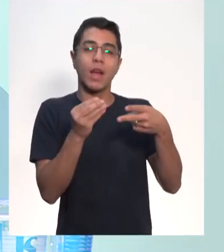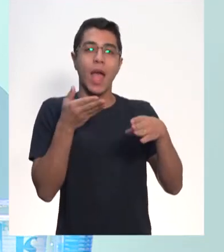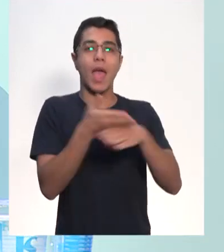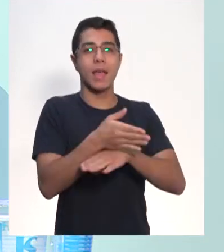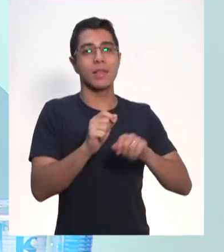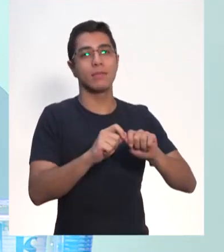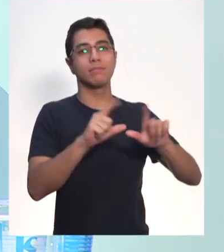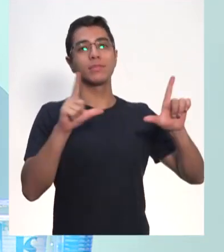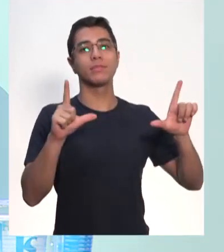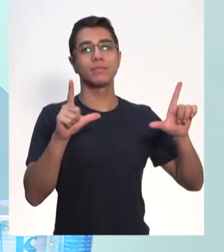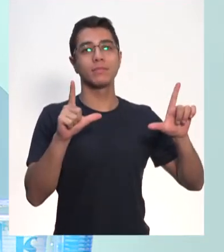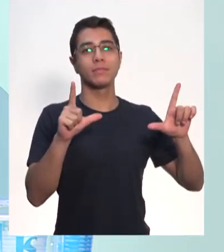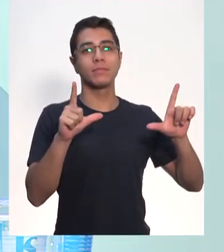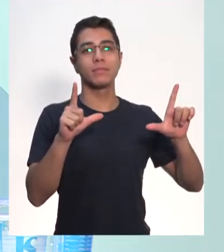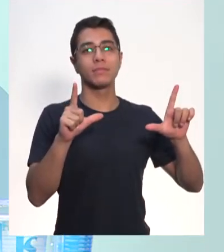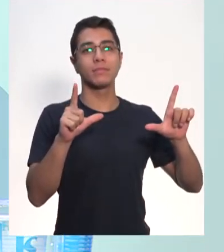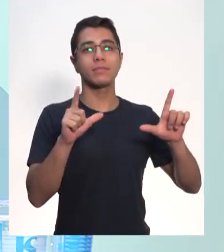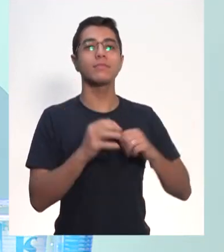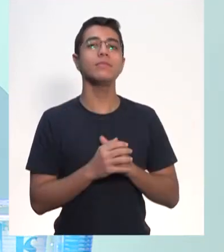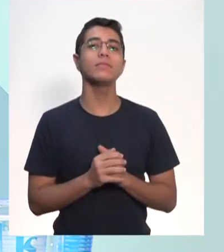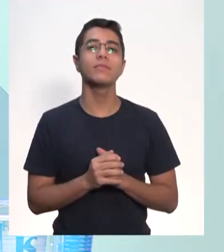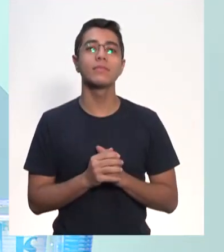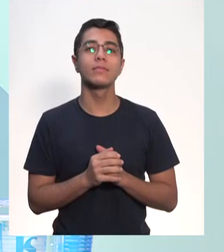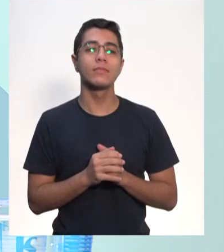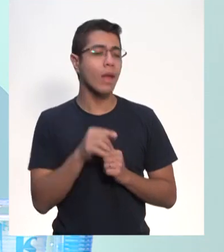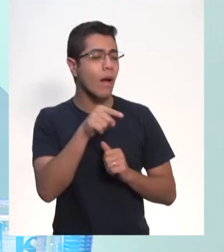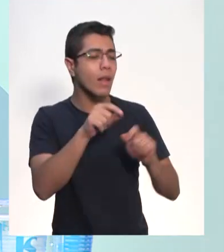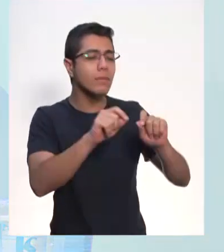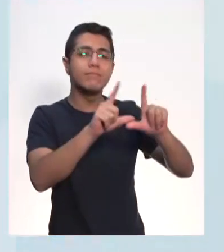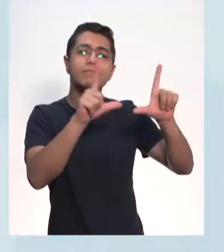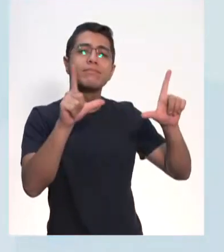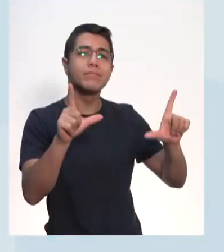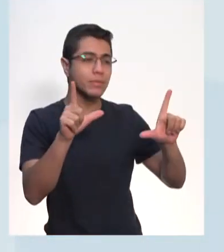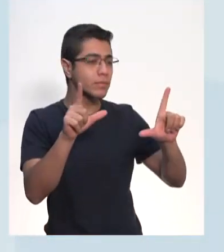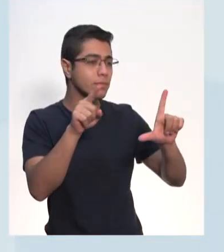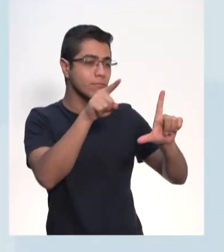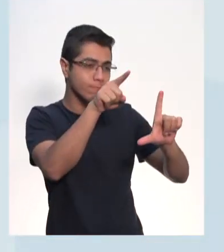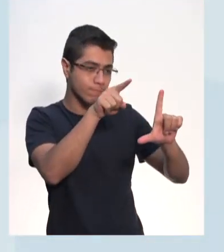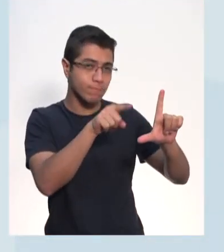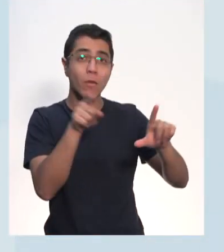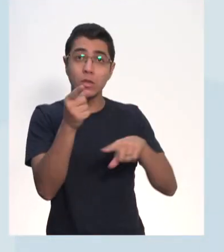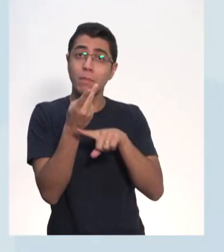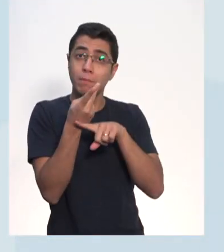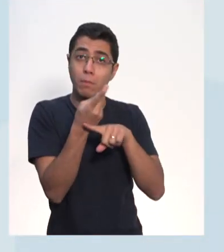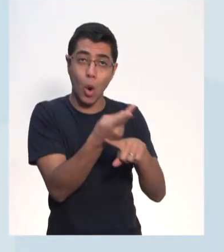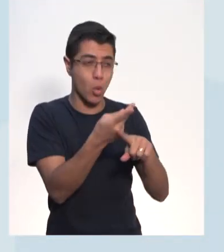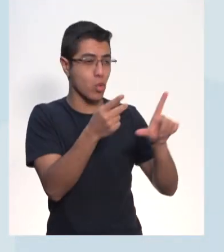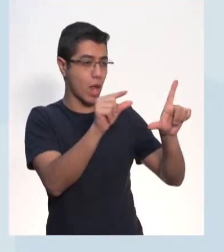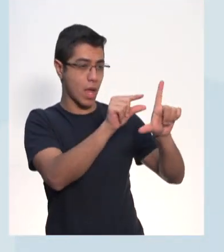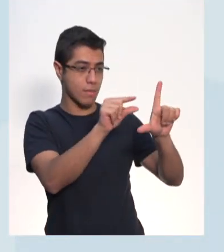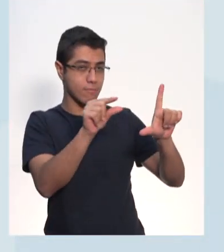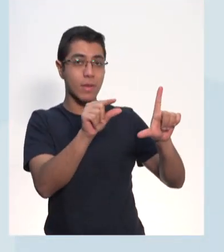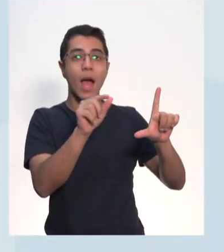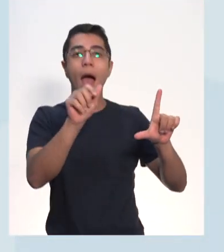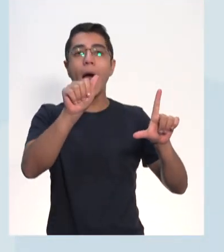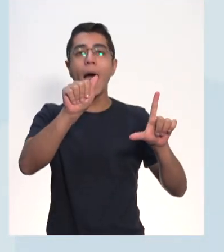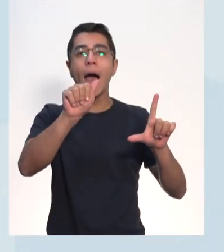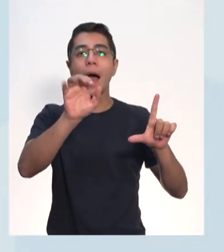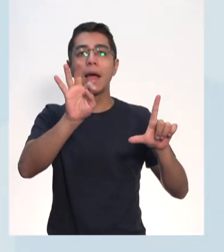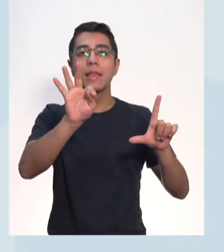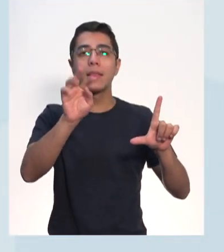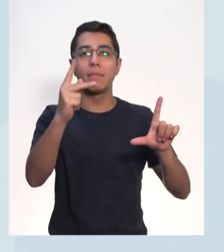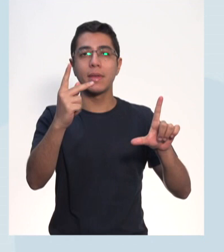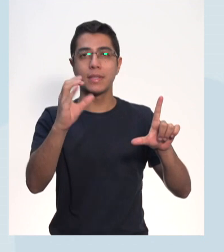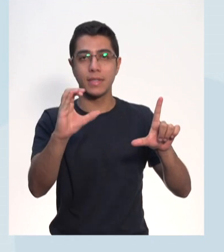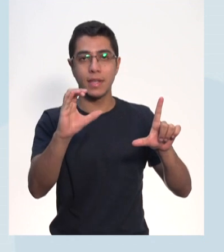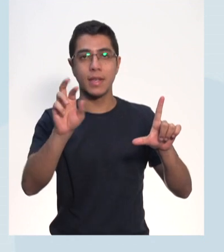Tá? Lá tem um item chamado pautas formativas, né? Tem lá a TPC em rede,